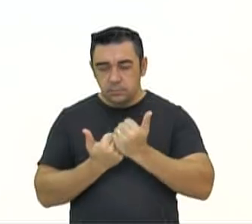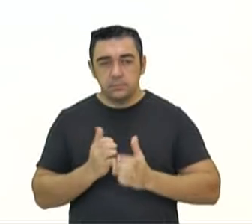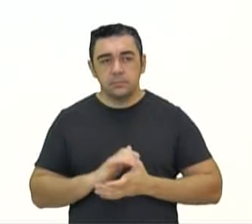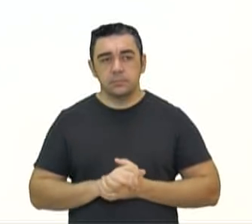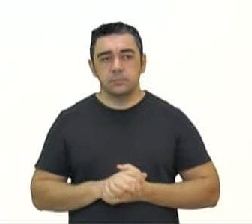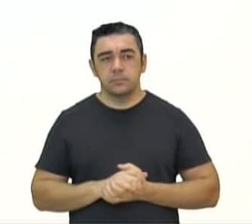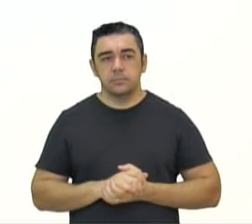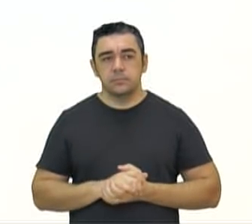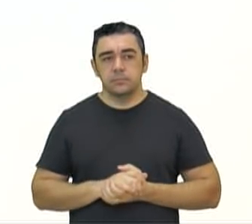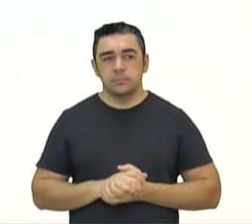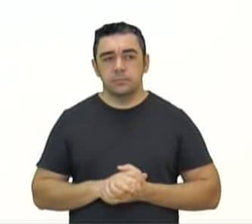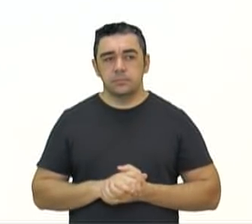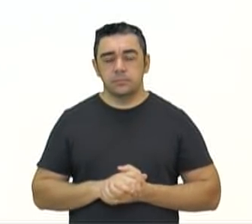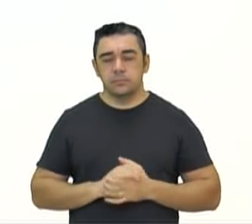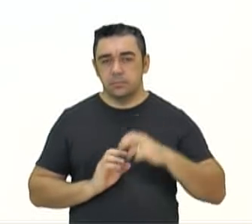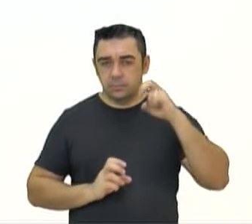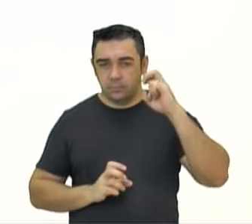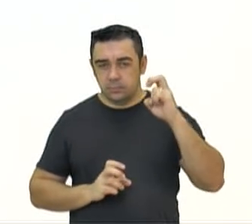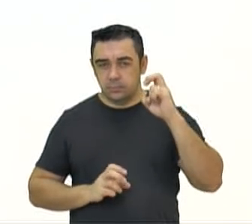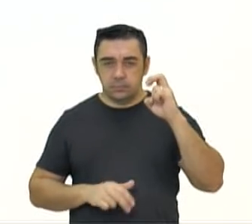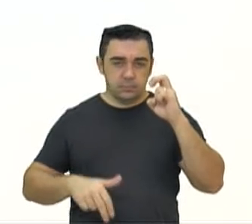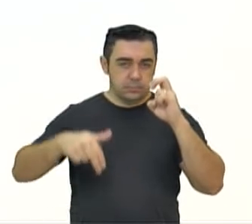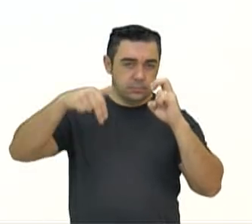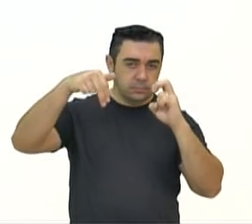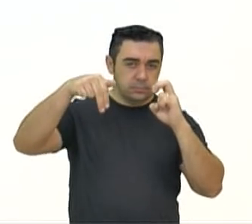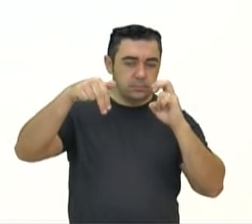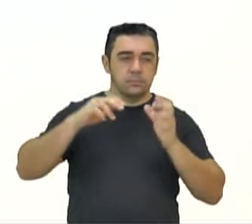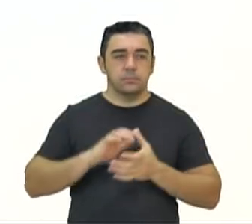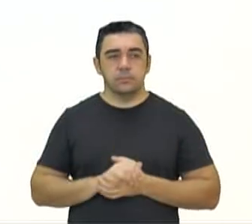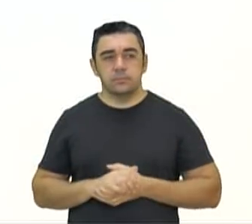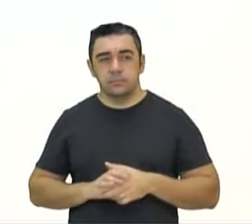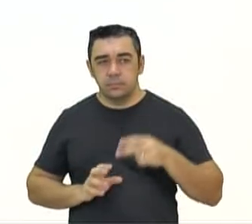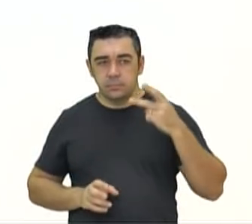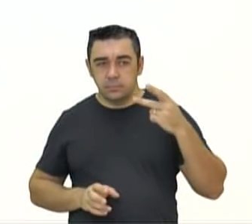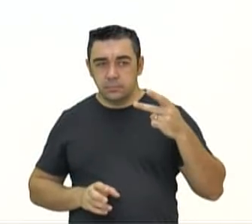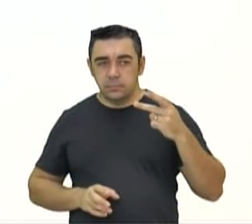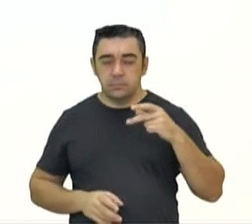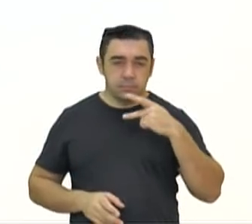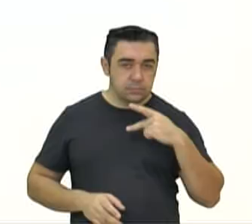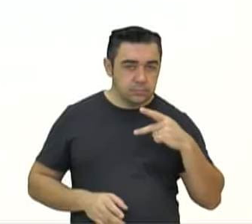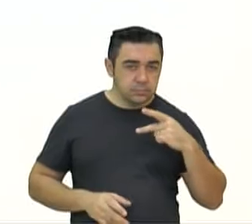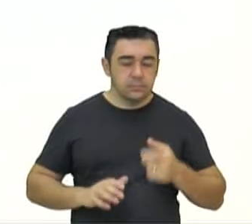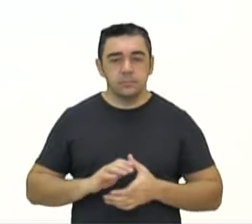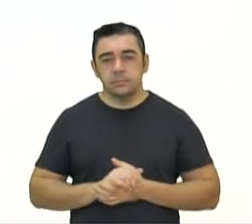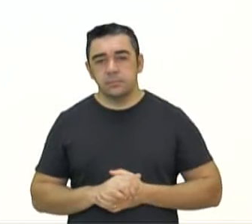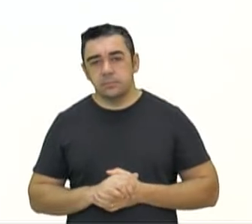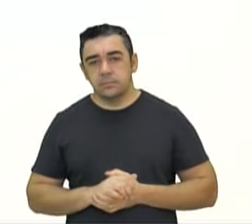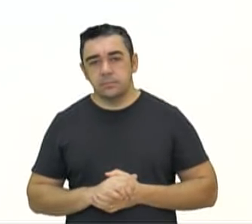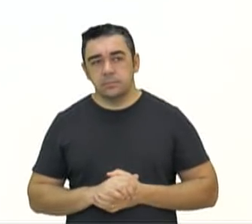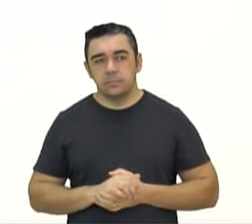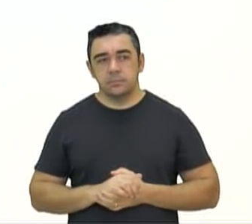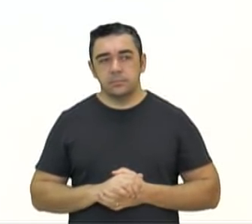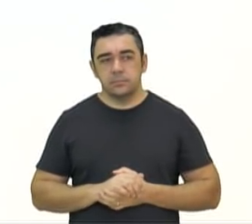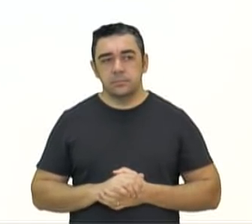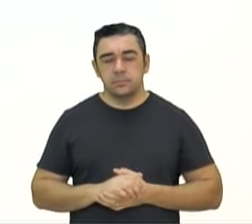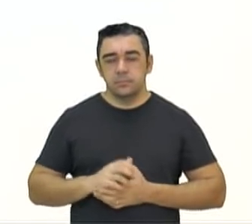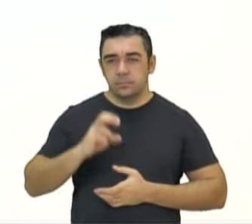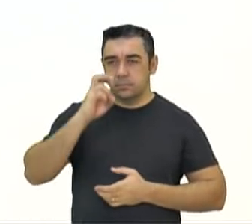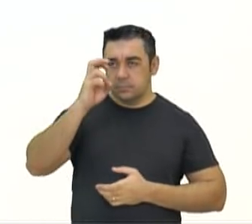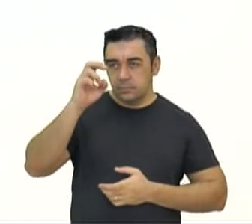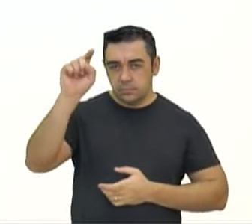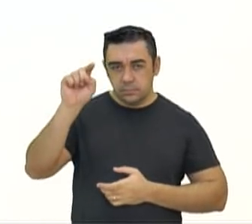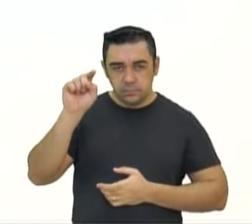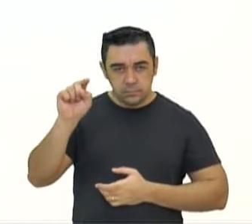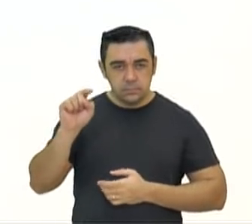valores. Nós temos que o 5 é o n e o 2 é o p. Então, no lugar do